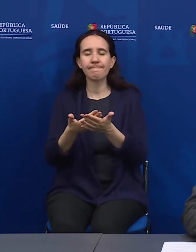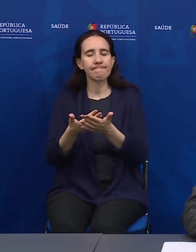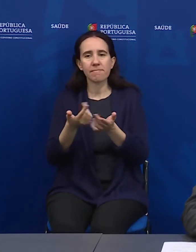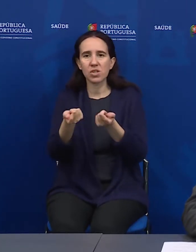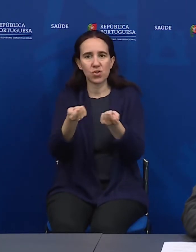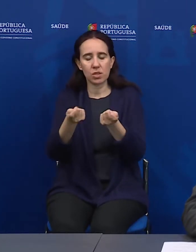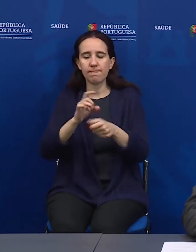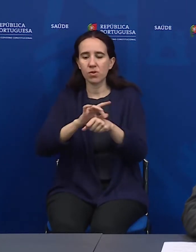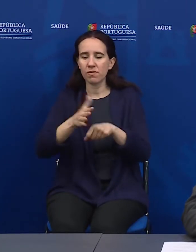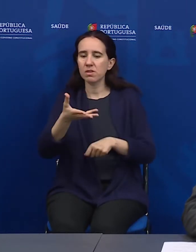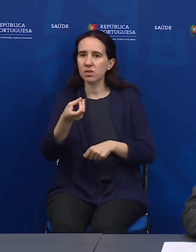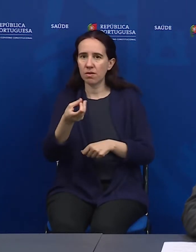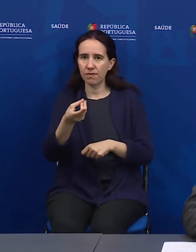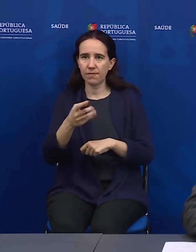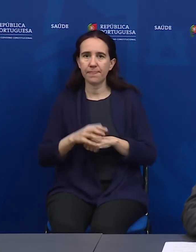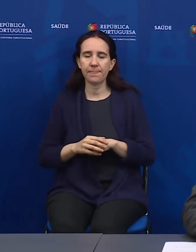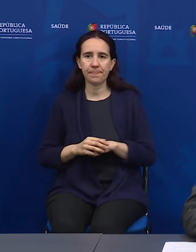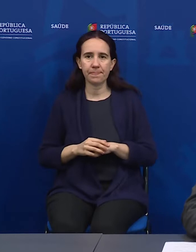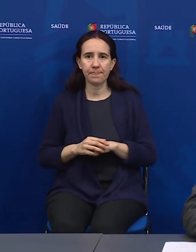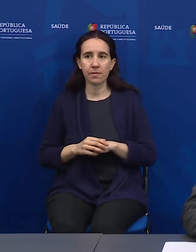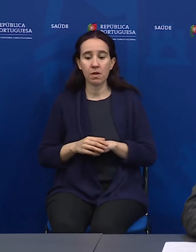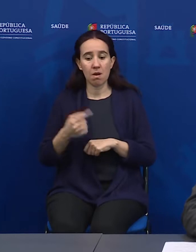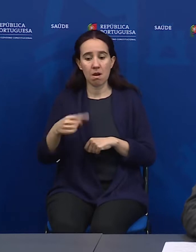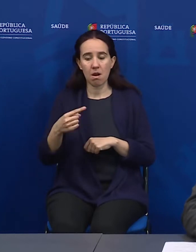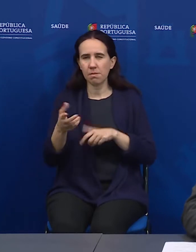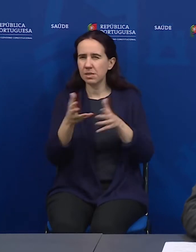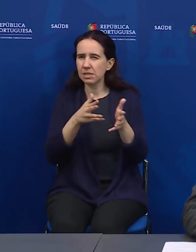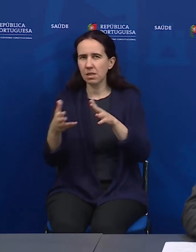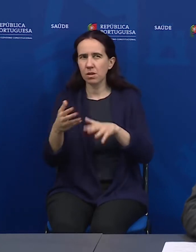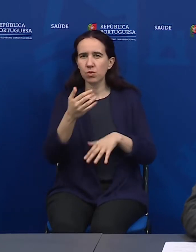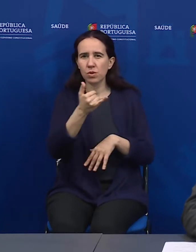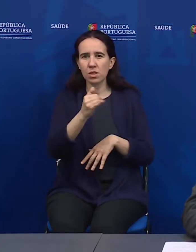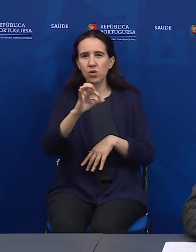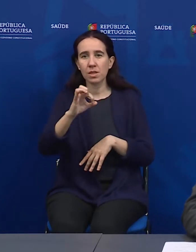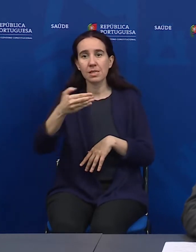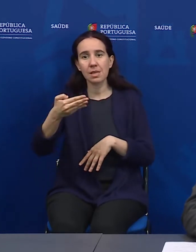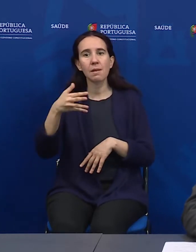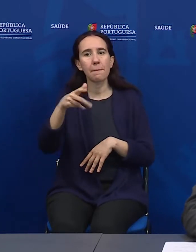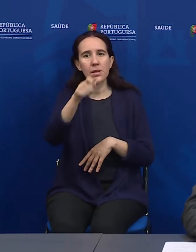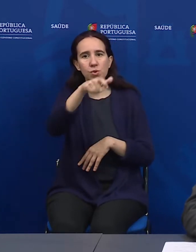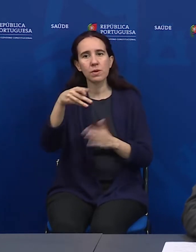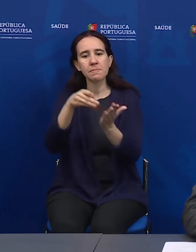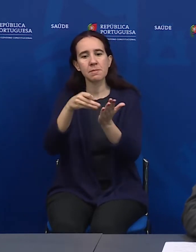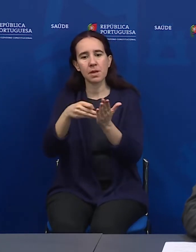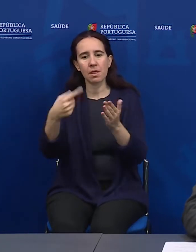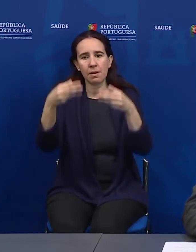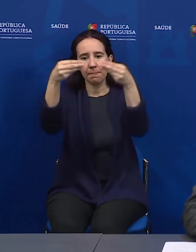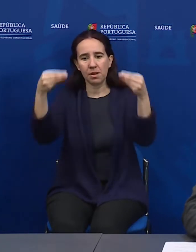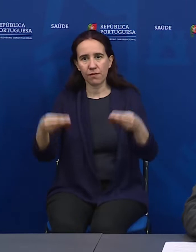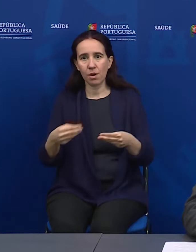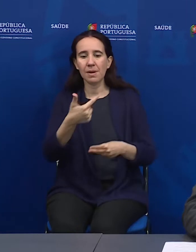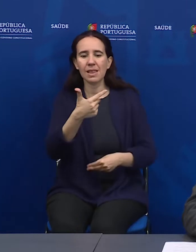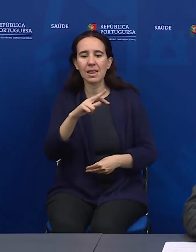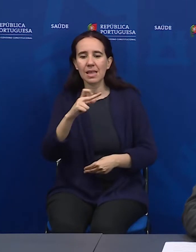gestão do Covid-19. Temos hoje cerca de 287 mil utentes inseridos na plataforma